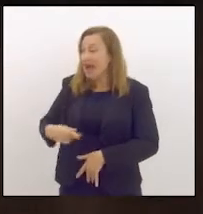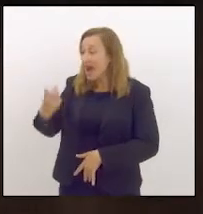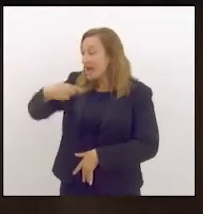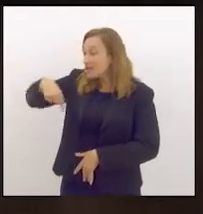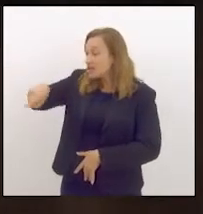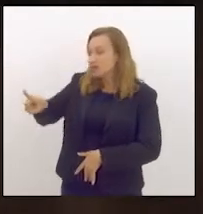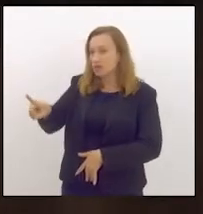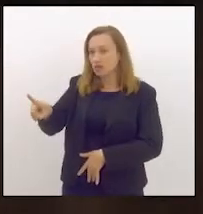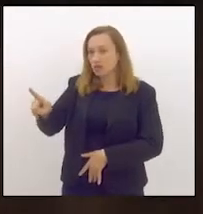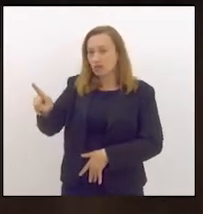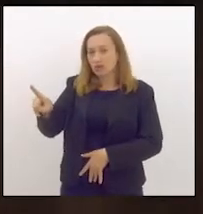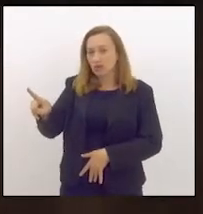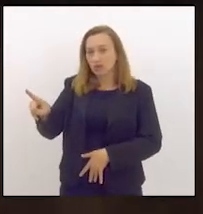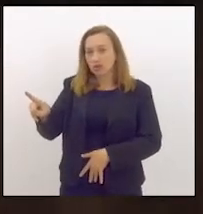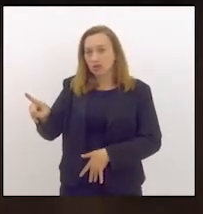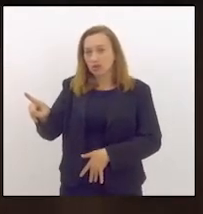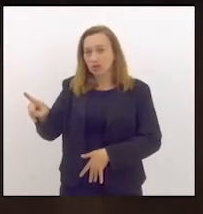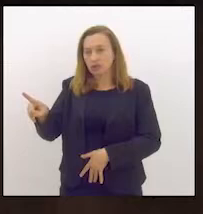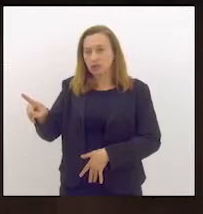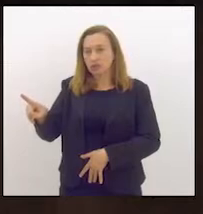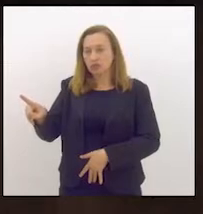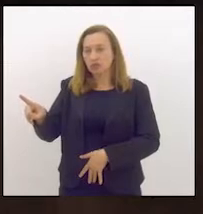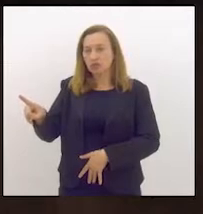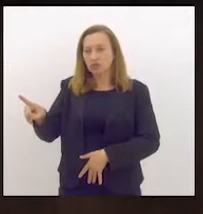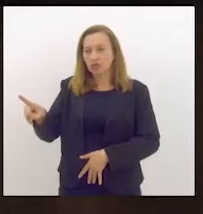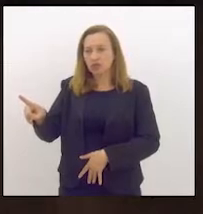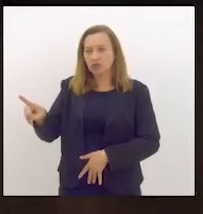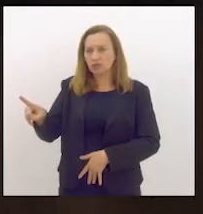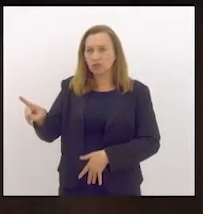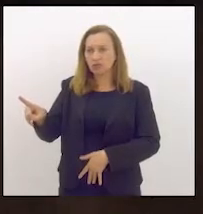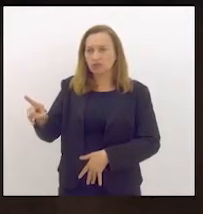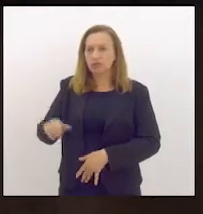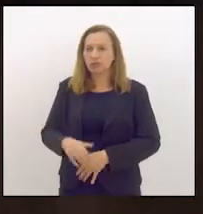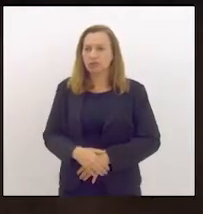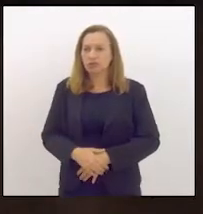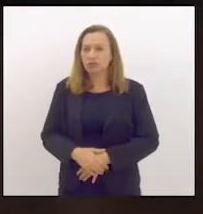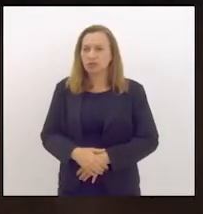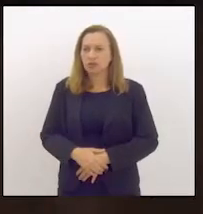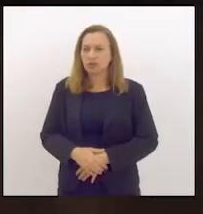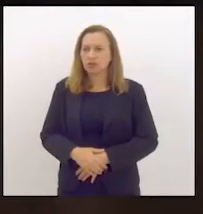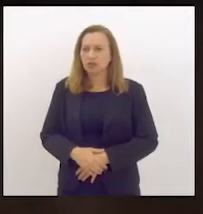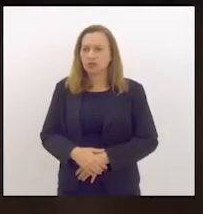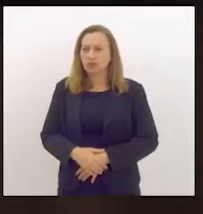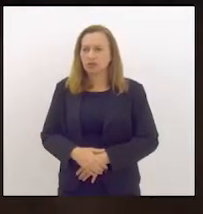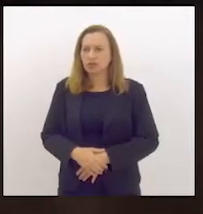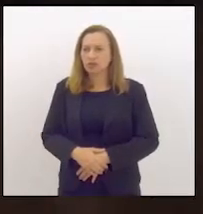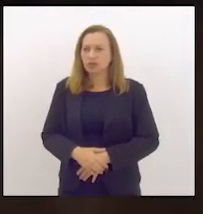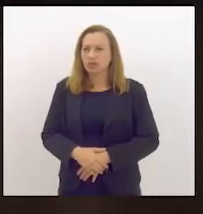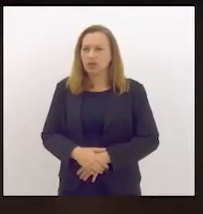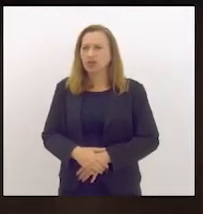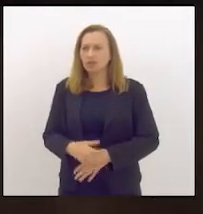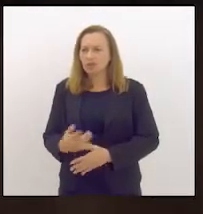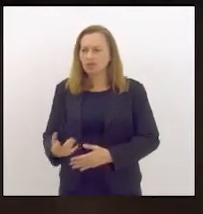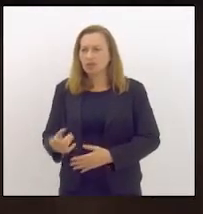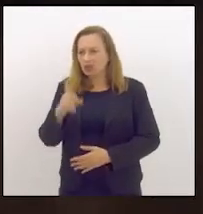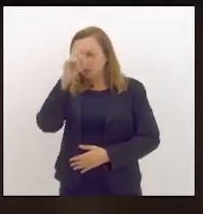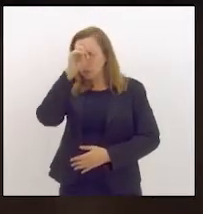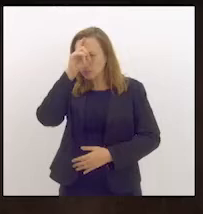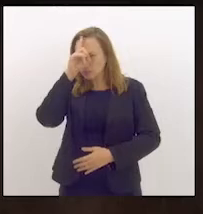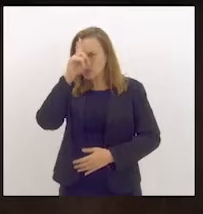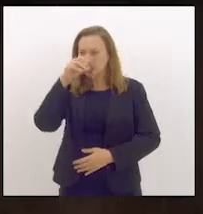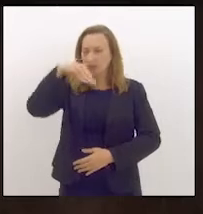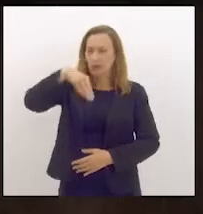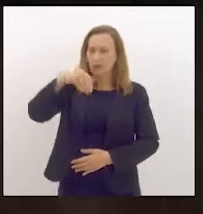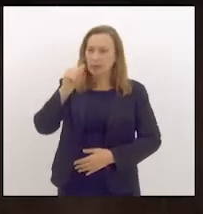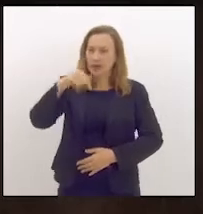Aí lá na empresa e a ser conectado a uma máquina e